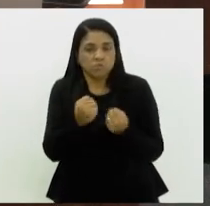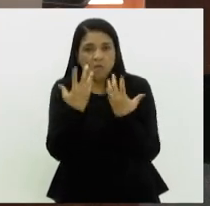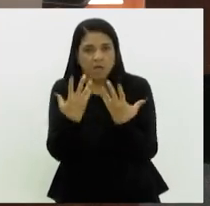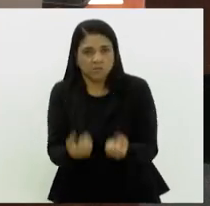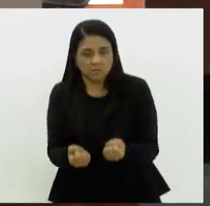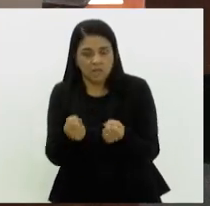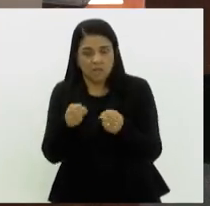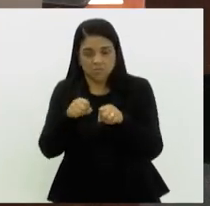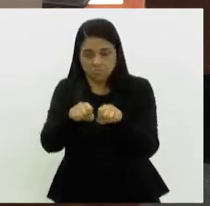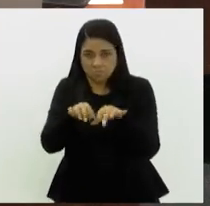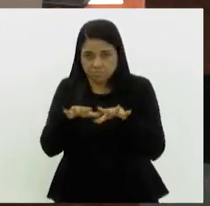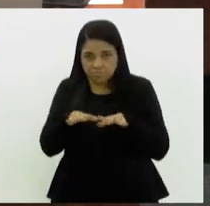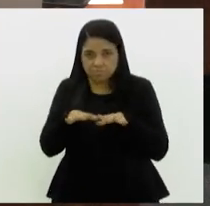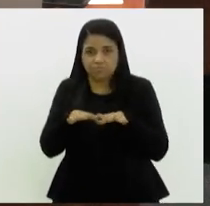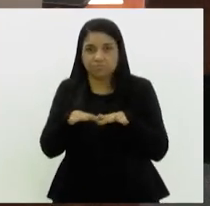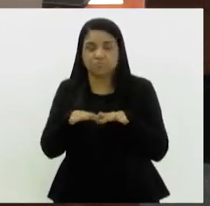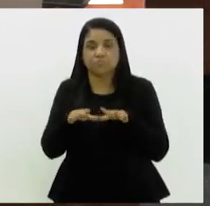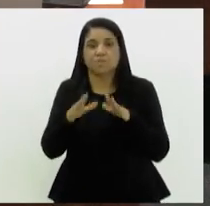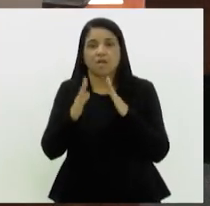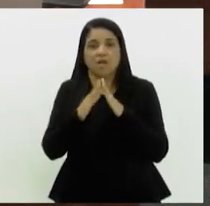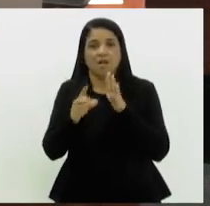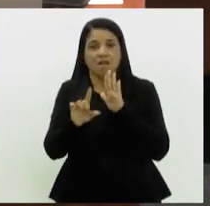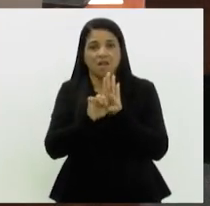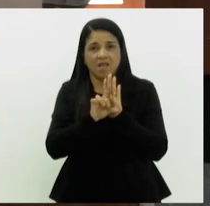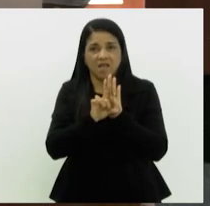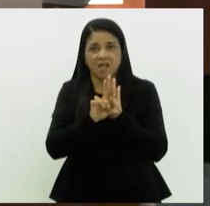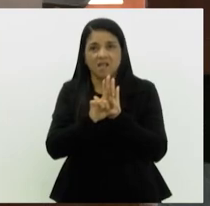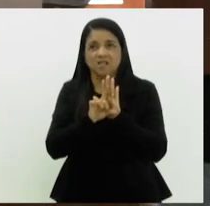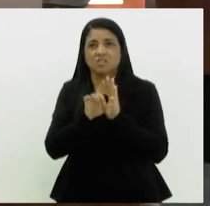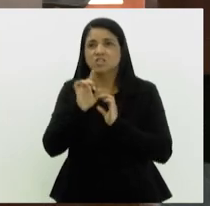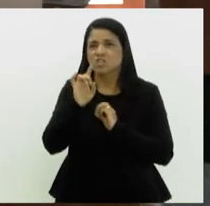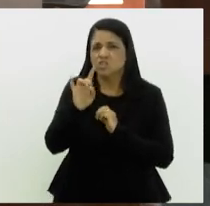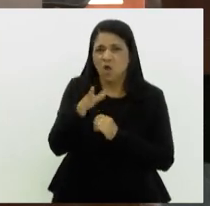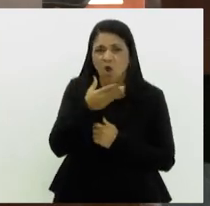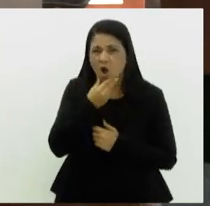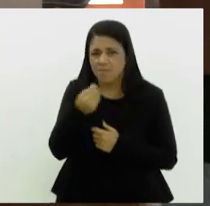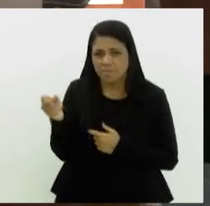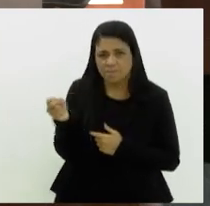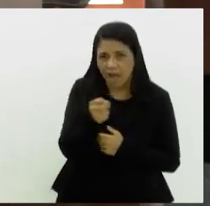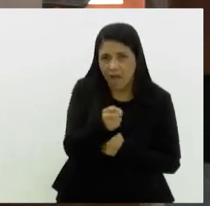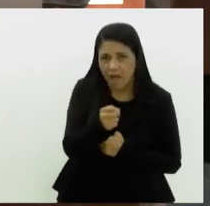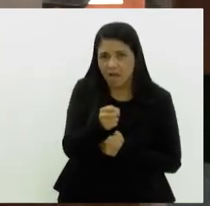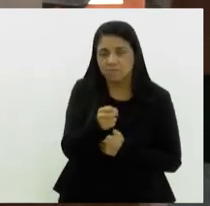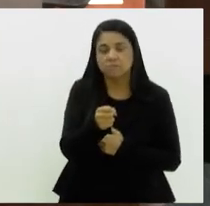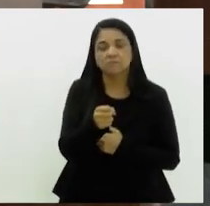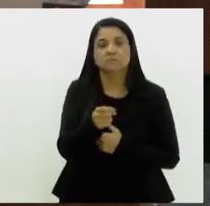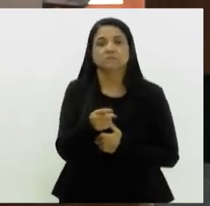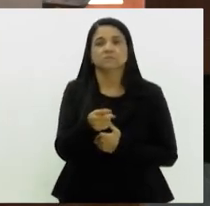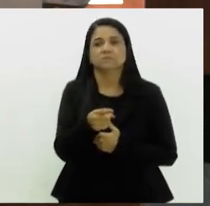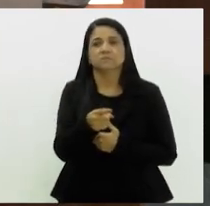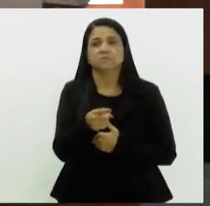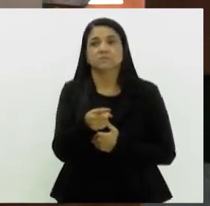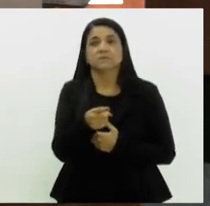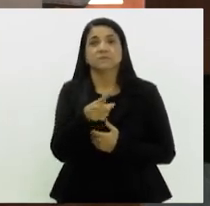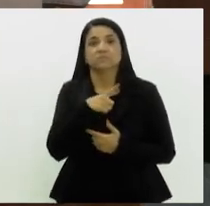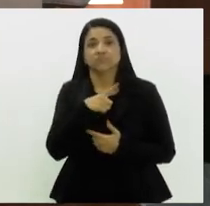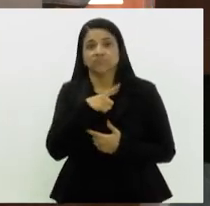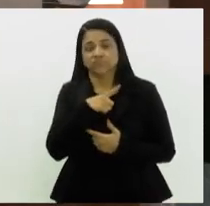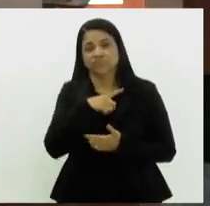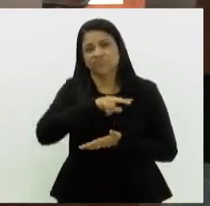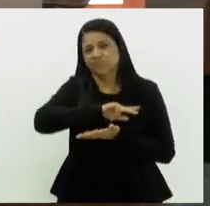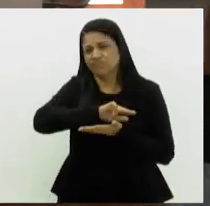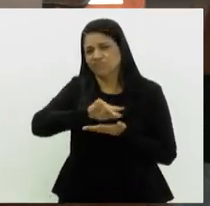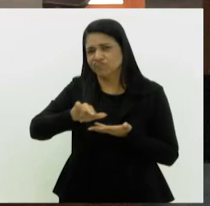moldadas para receberem como parlamentares exclusivamente homens. Isso se estende de uma série de formas,